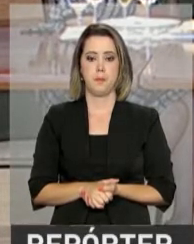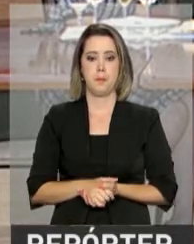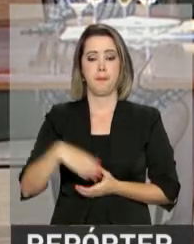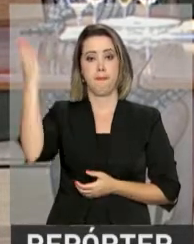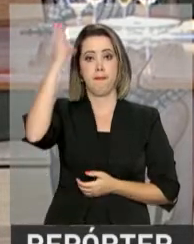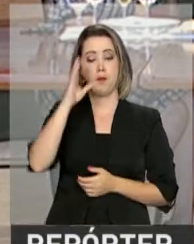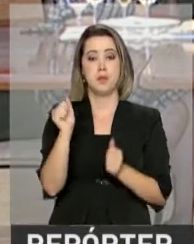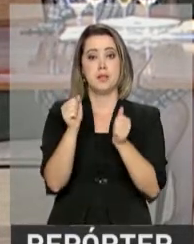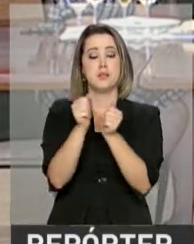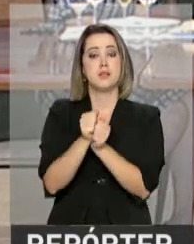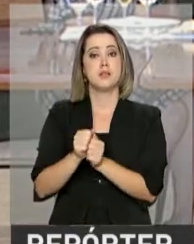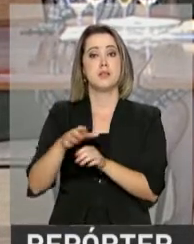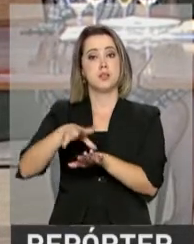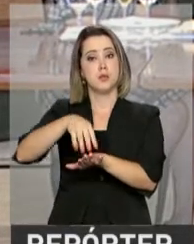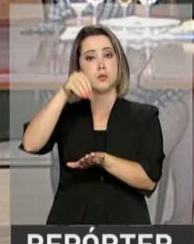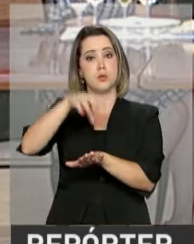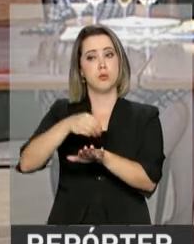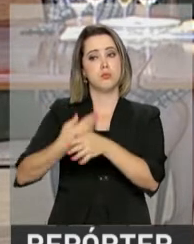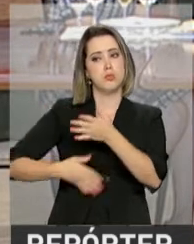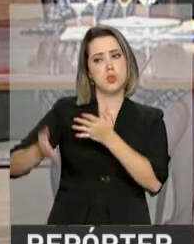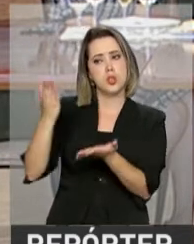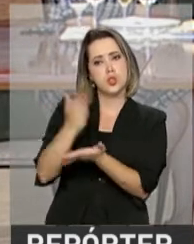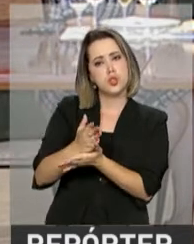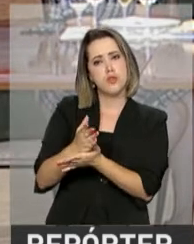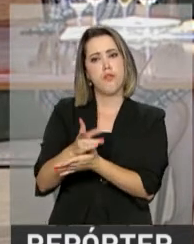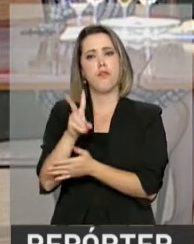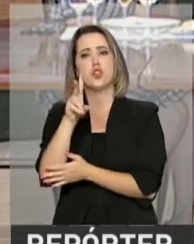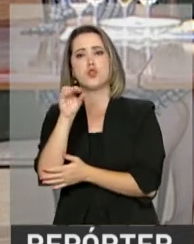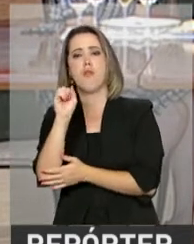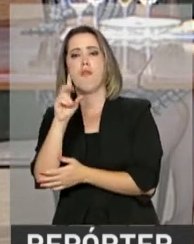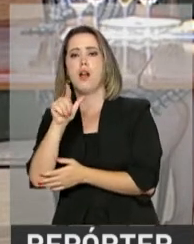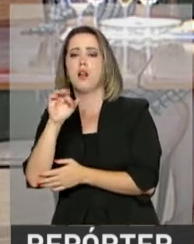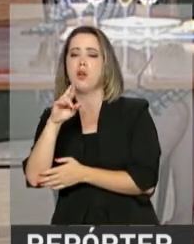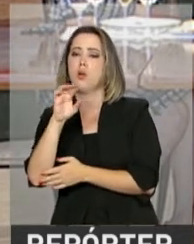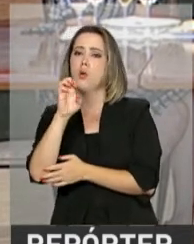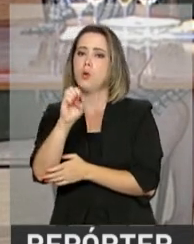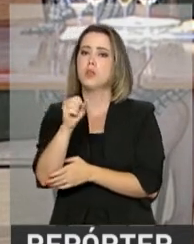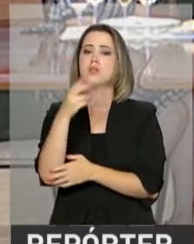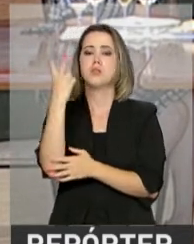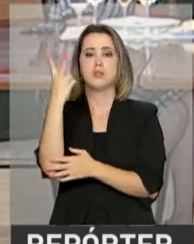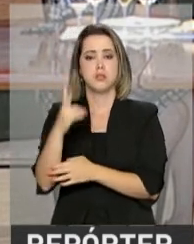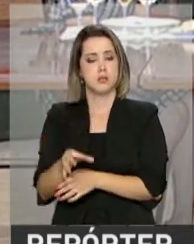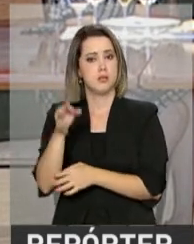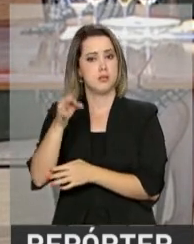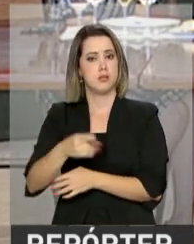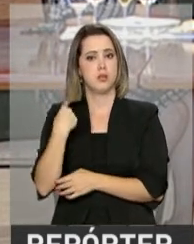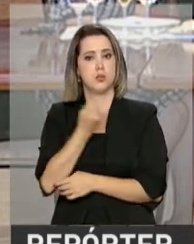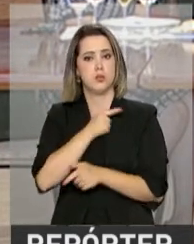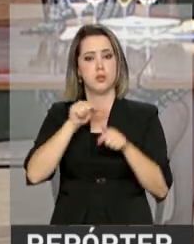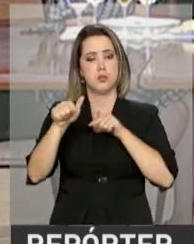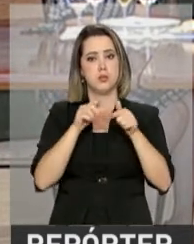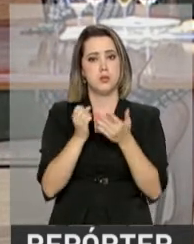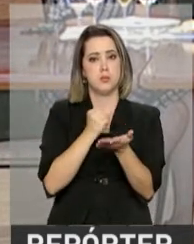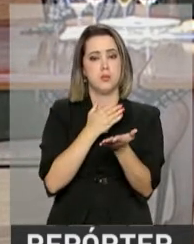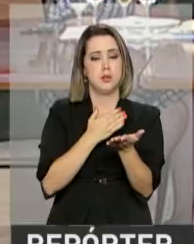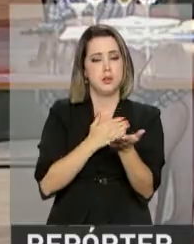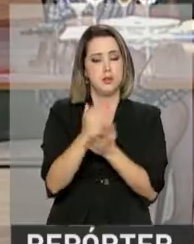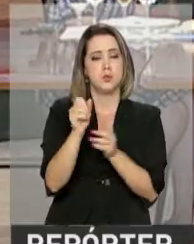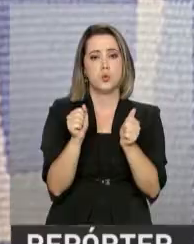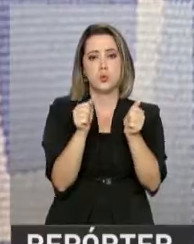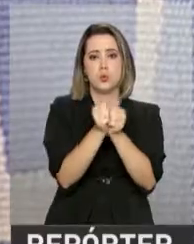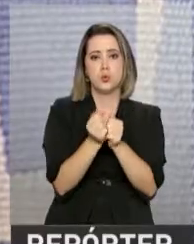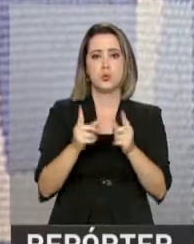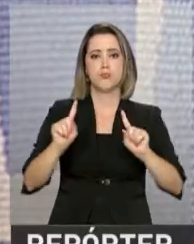Brasil e Suécia compartilham valores comuns. Nós trabalhamos juntos para achar soluções para os desafios